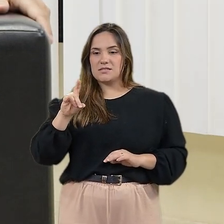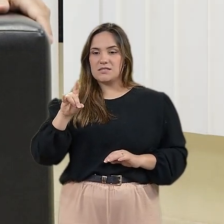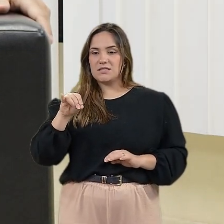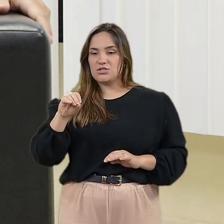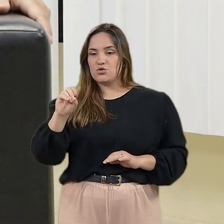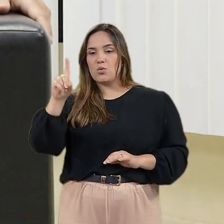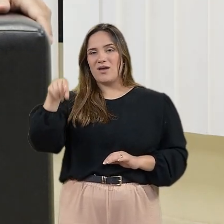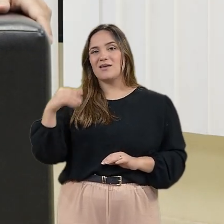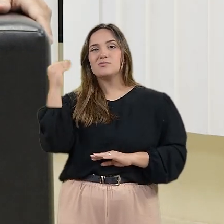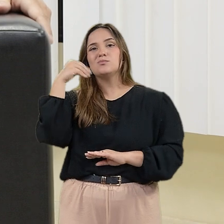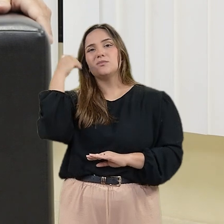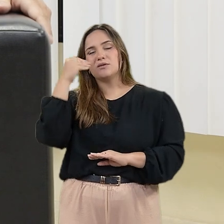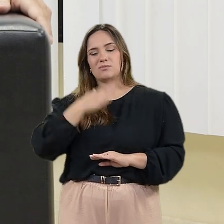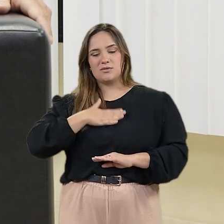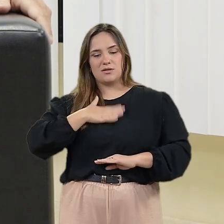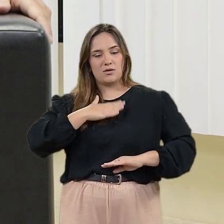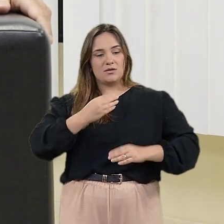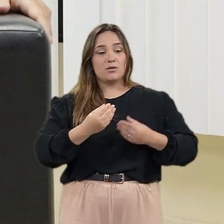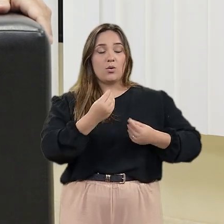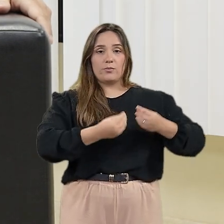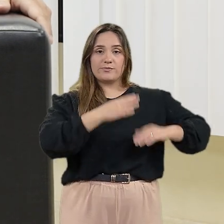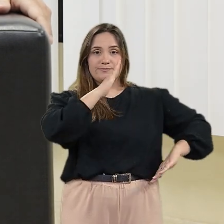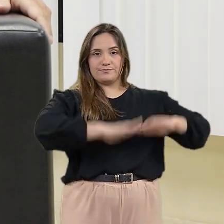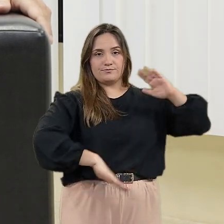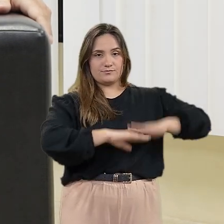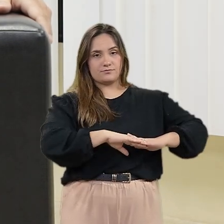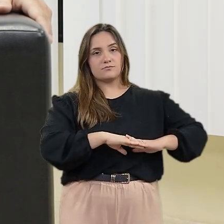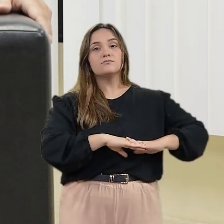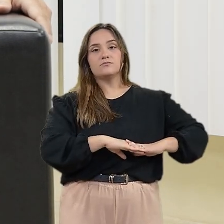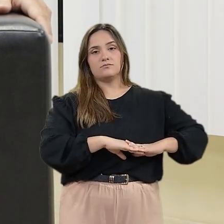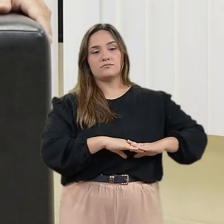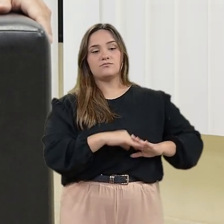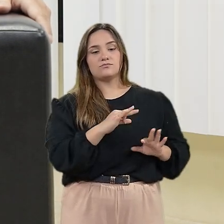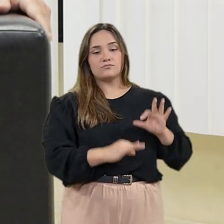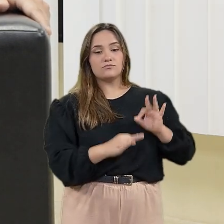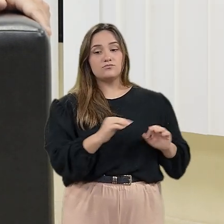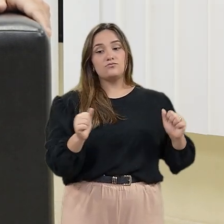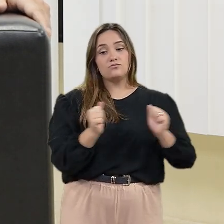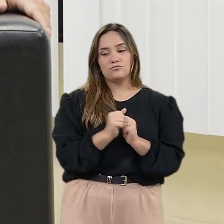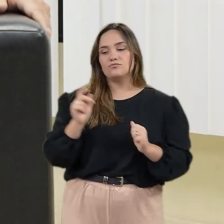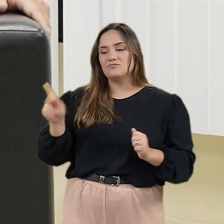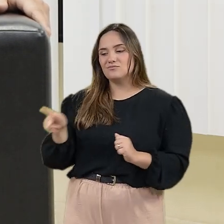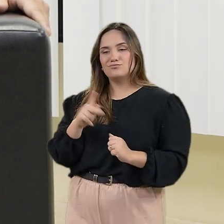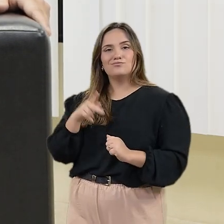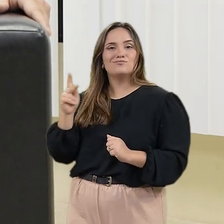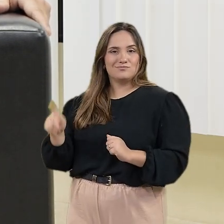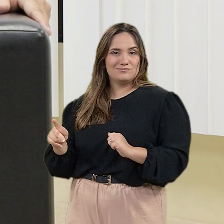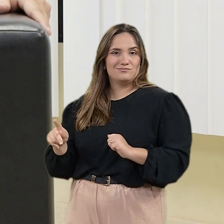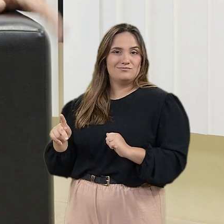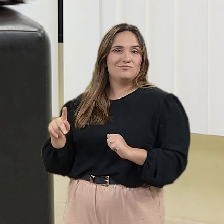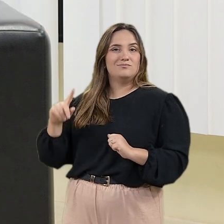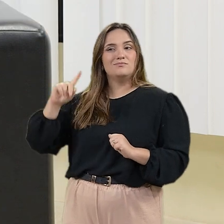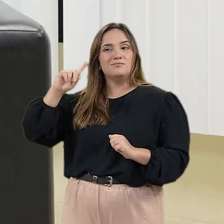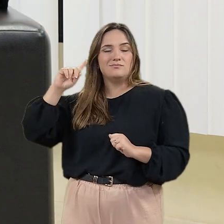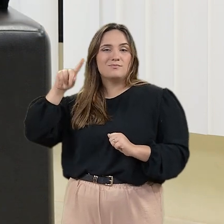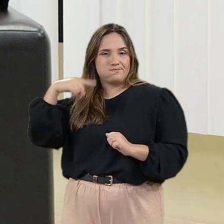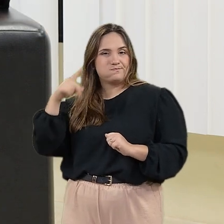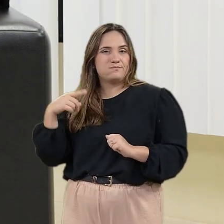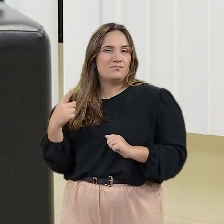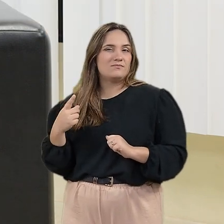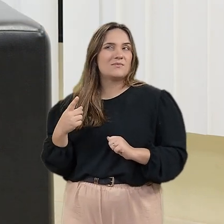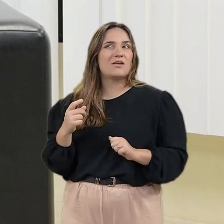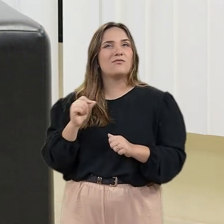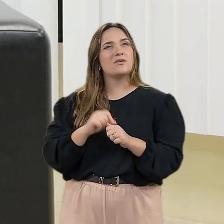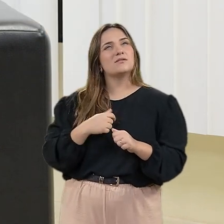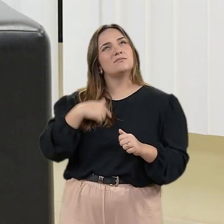vivência, tanto profissional como magistrado, e a docência me fizeram trazer inquietudes